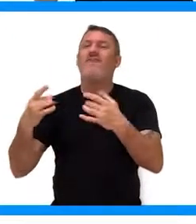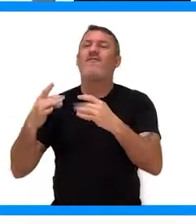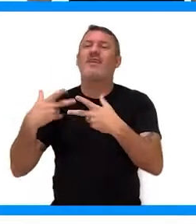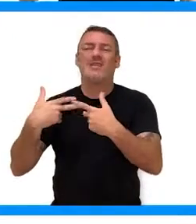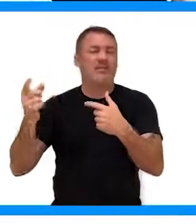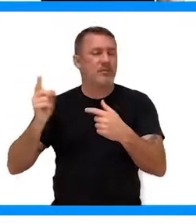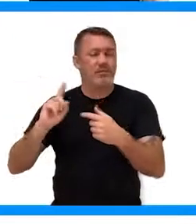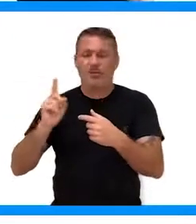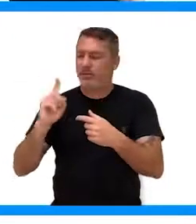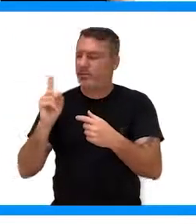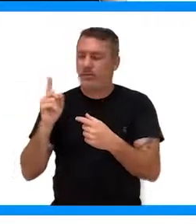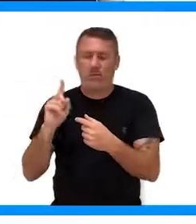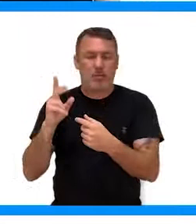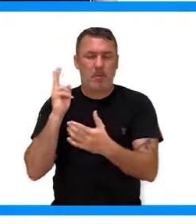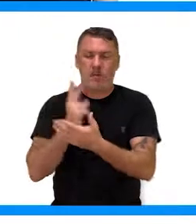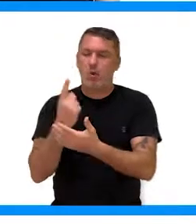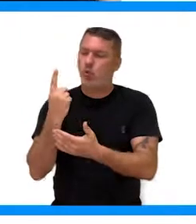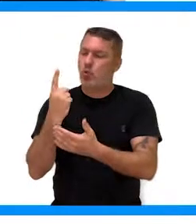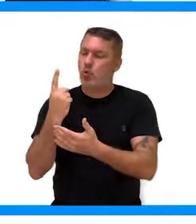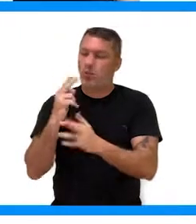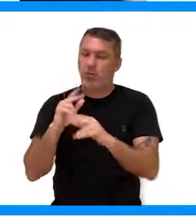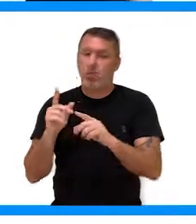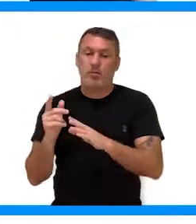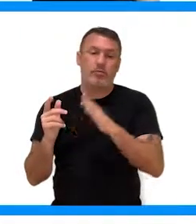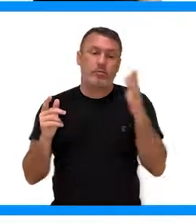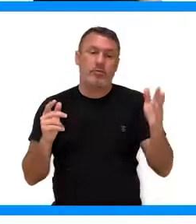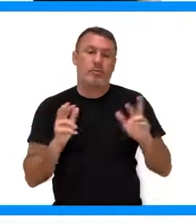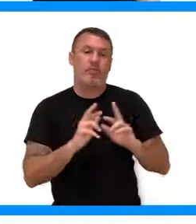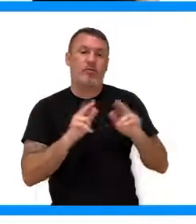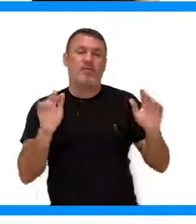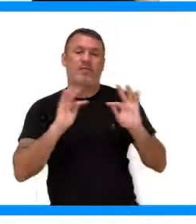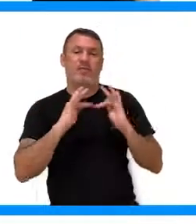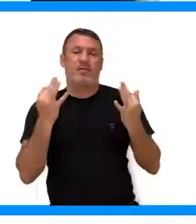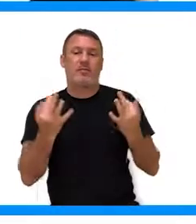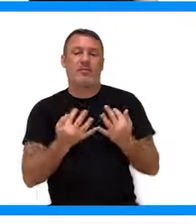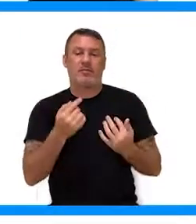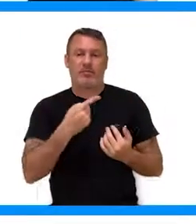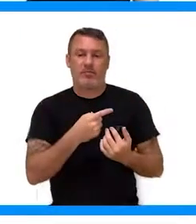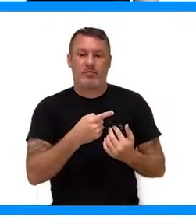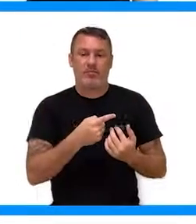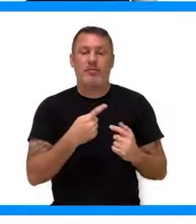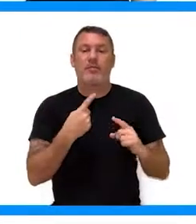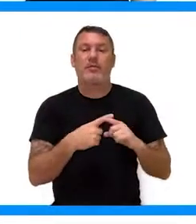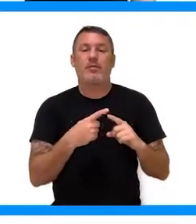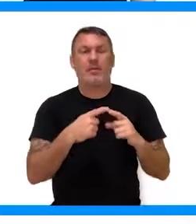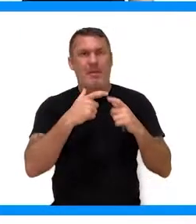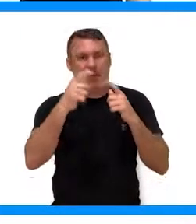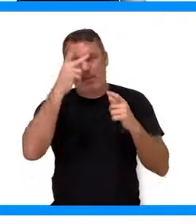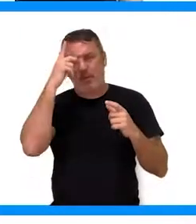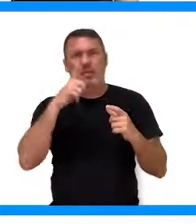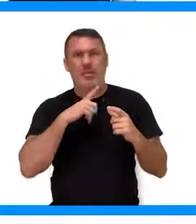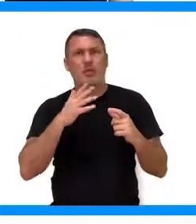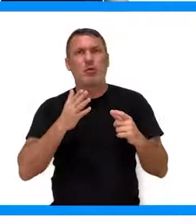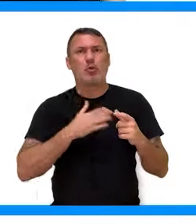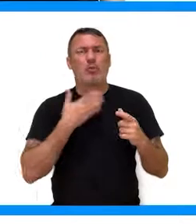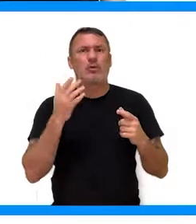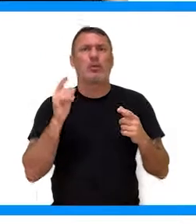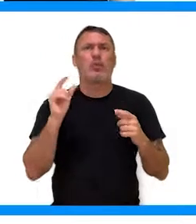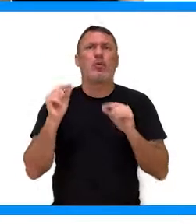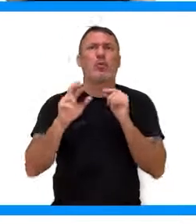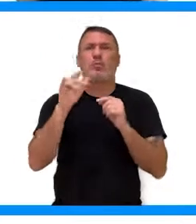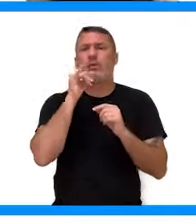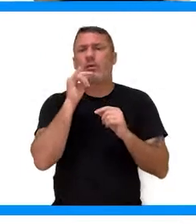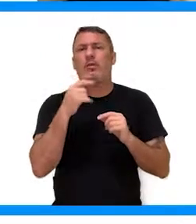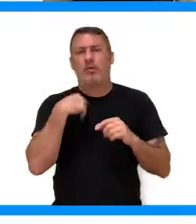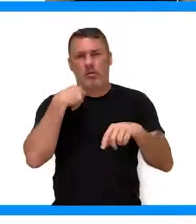É aqui que vem uma das grandes diferenças para a agricultura familiar. E muita gente se surpreende,